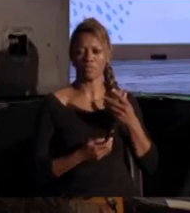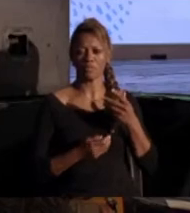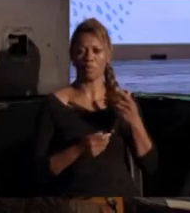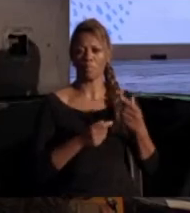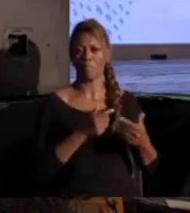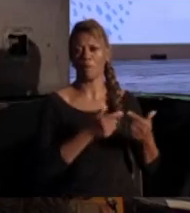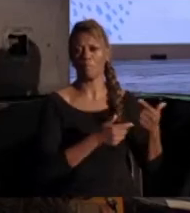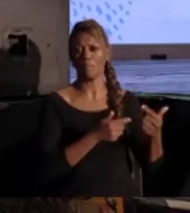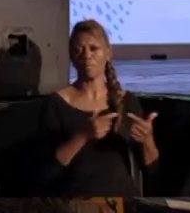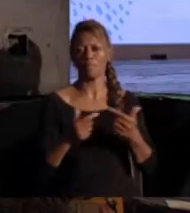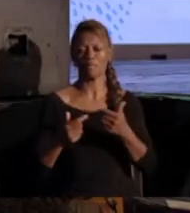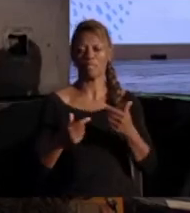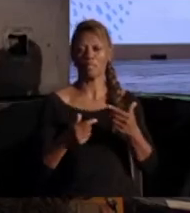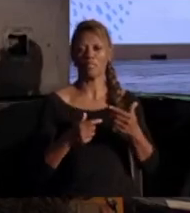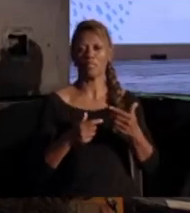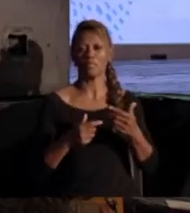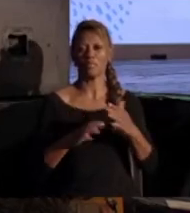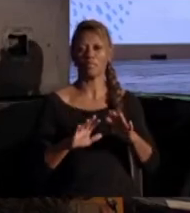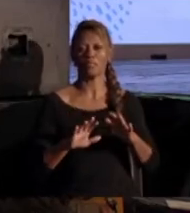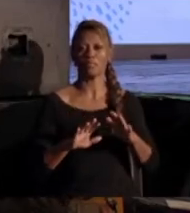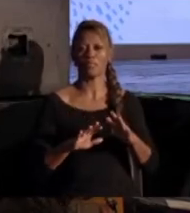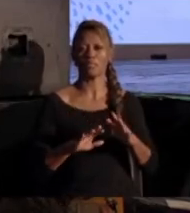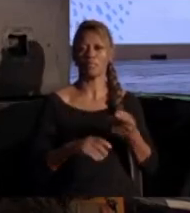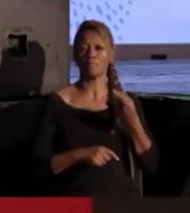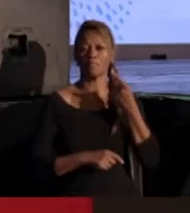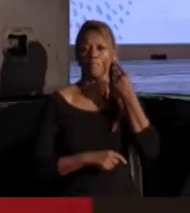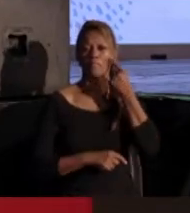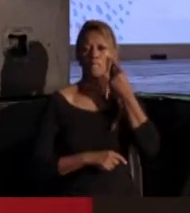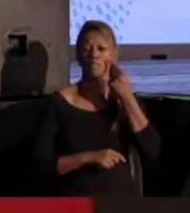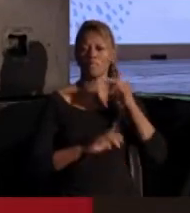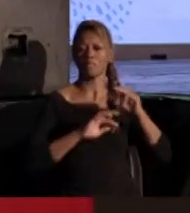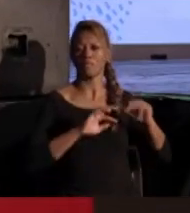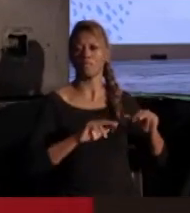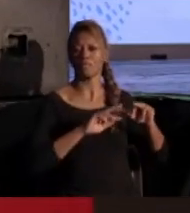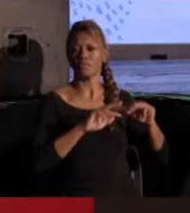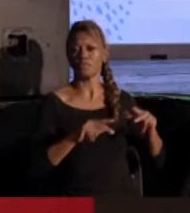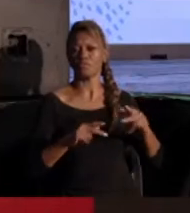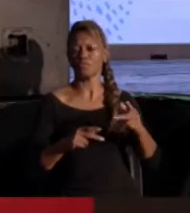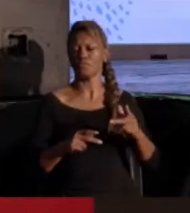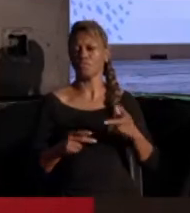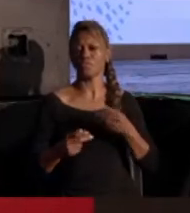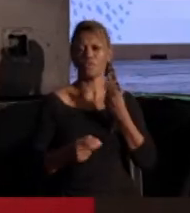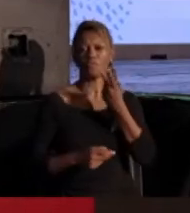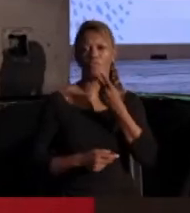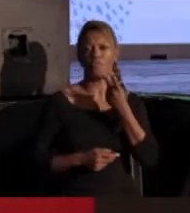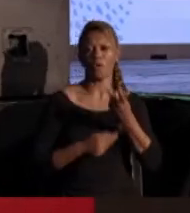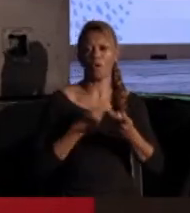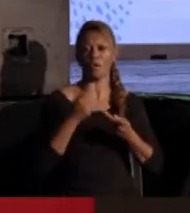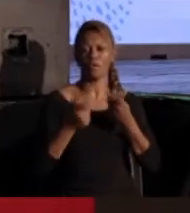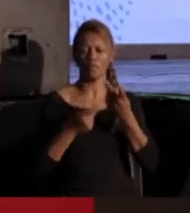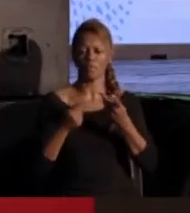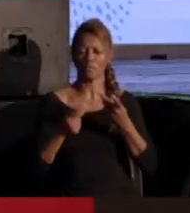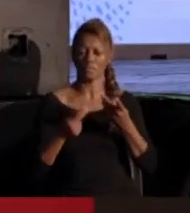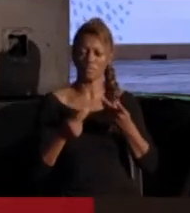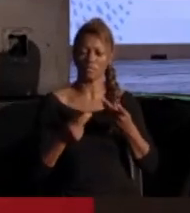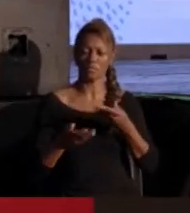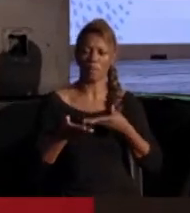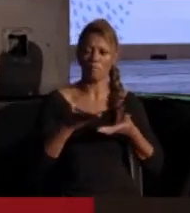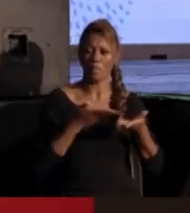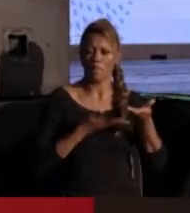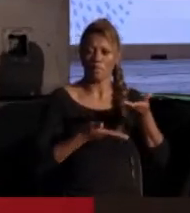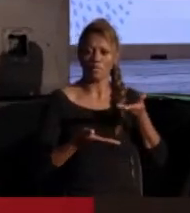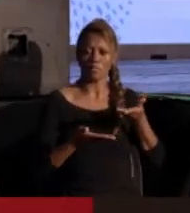discursos, ele separa, inclusive, em diferentes discursos, diferentes formas da enunciação.